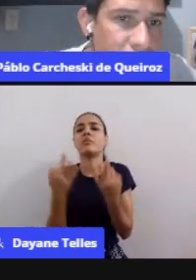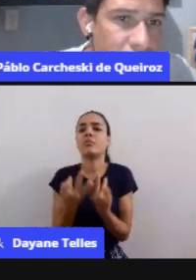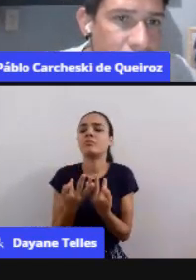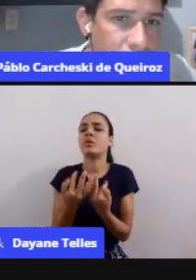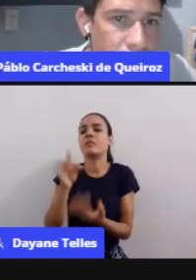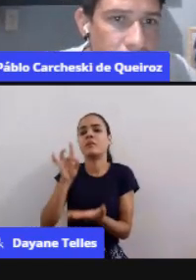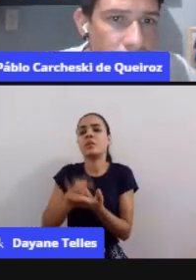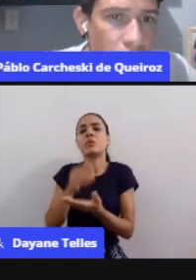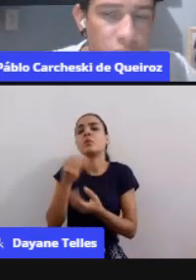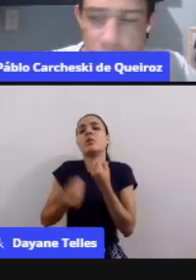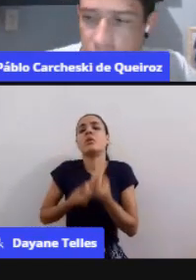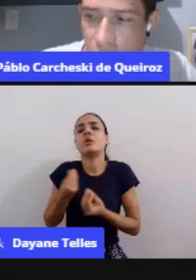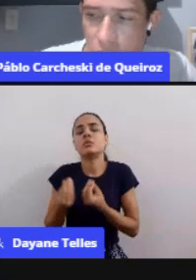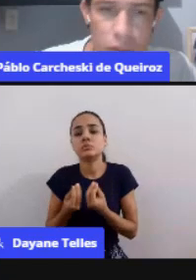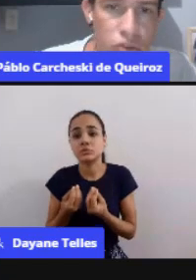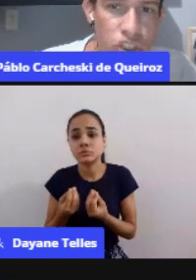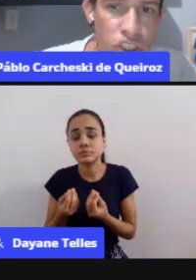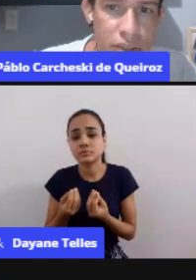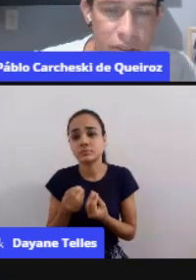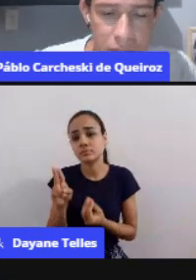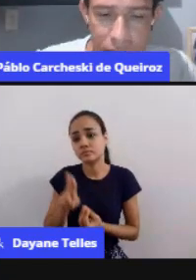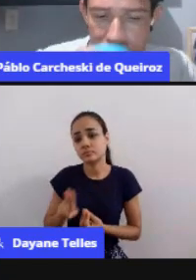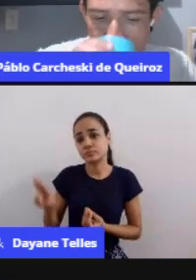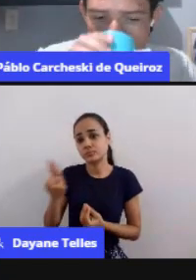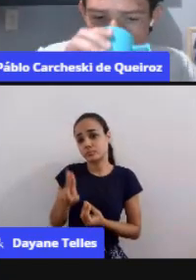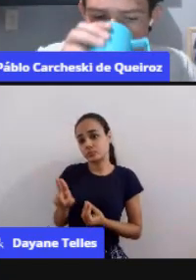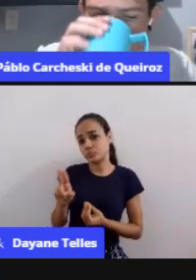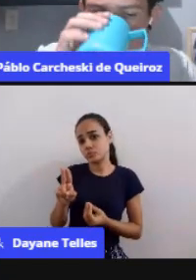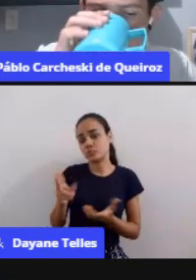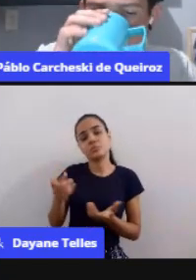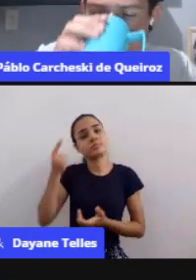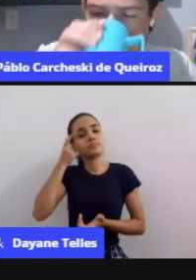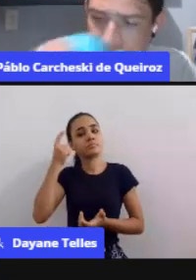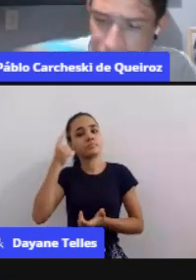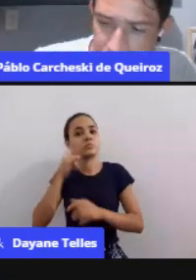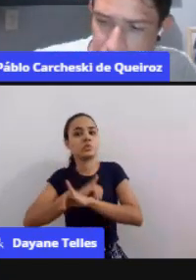pensou em notícias, né, talvez algumas notícias